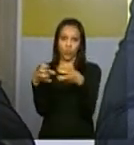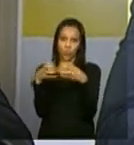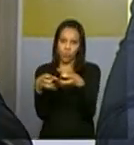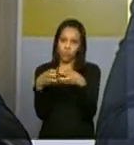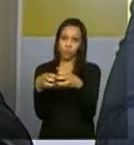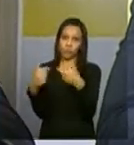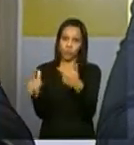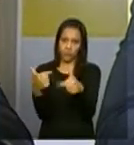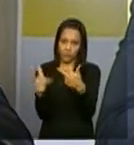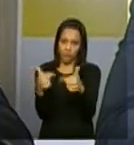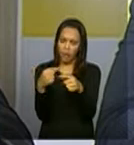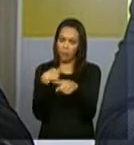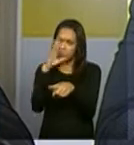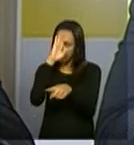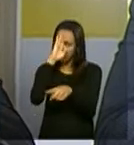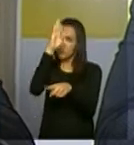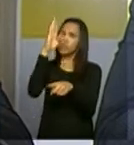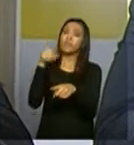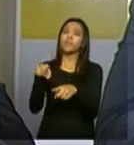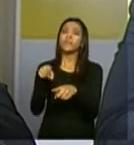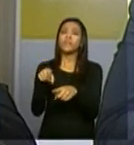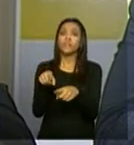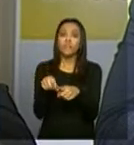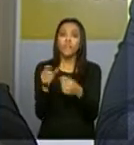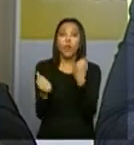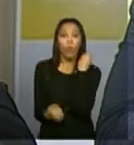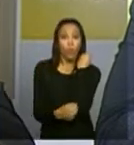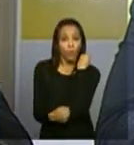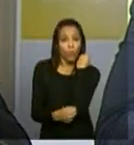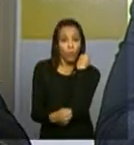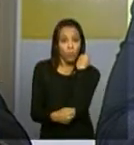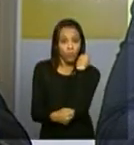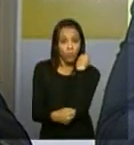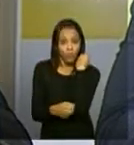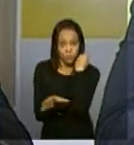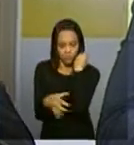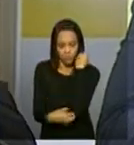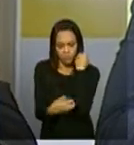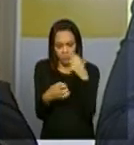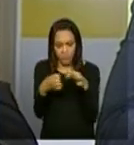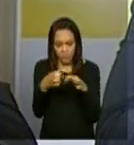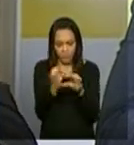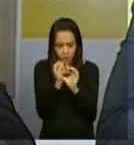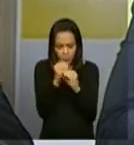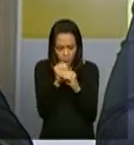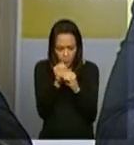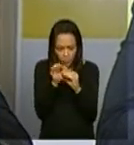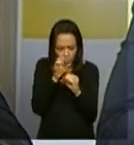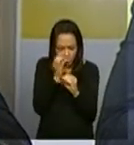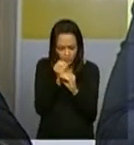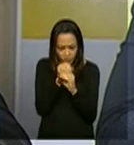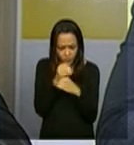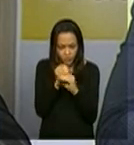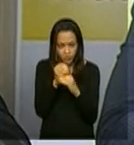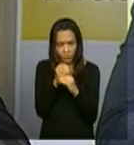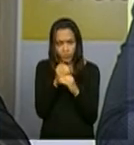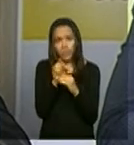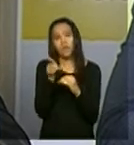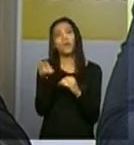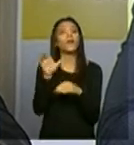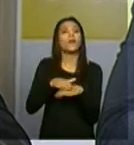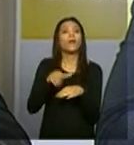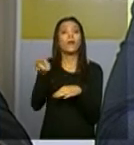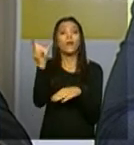na análise de tecidos pocesta análise de ossos o donna